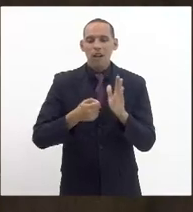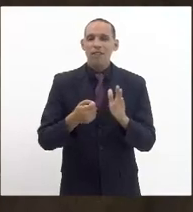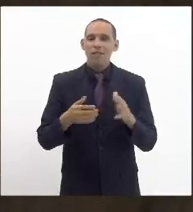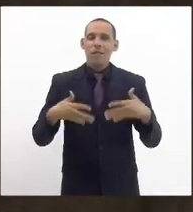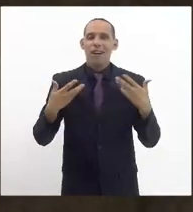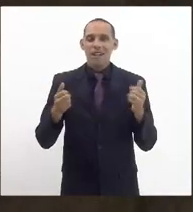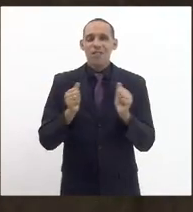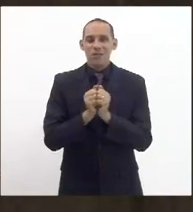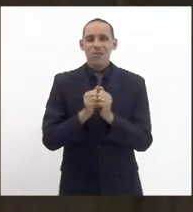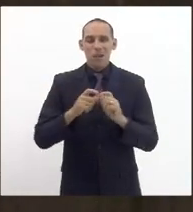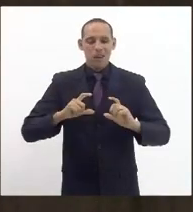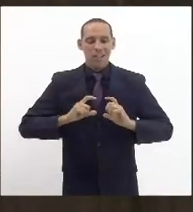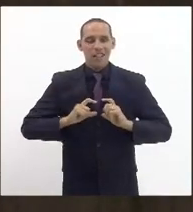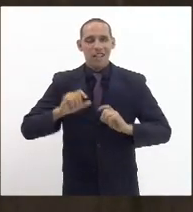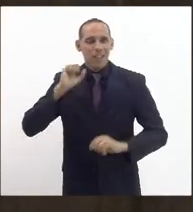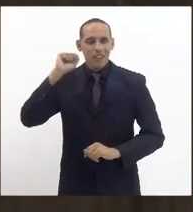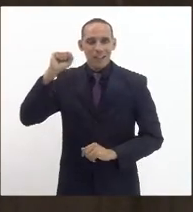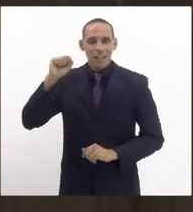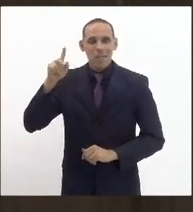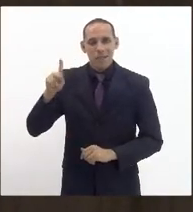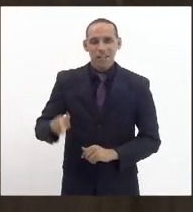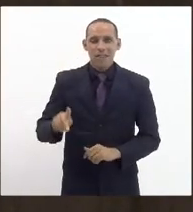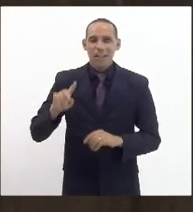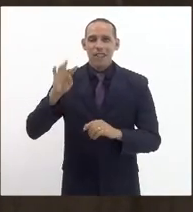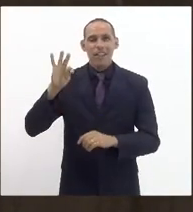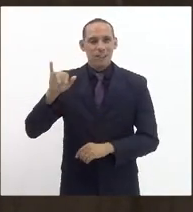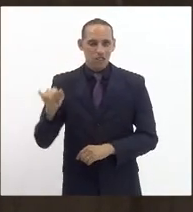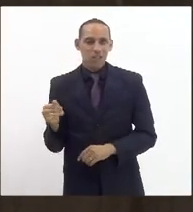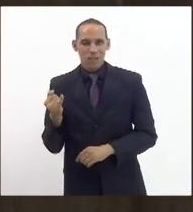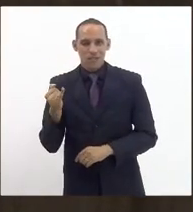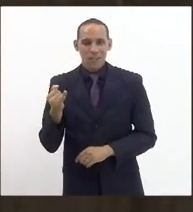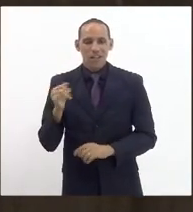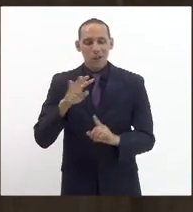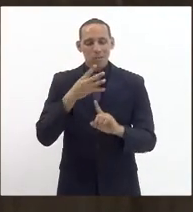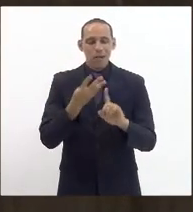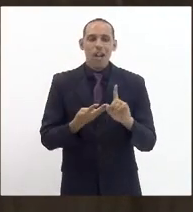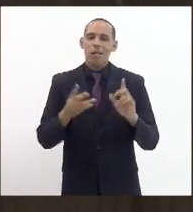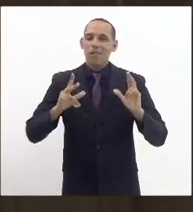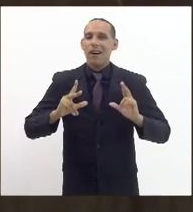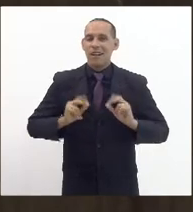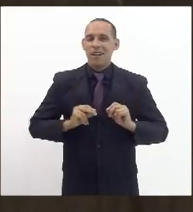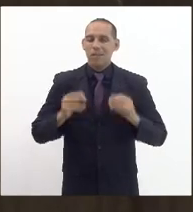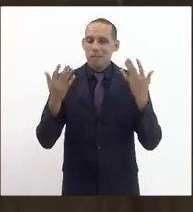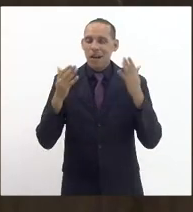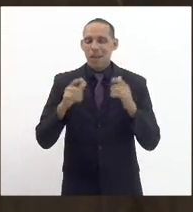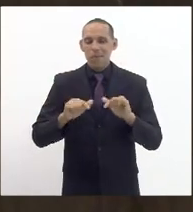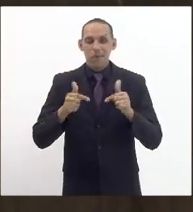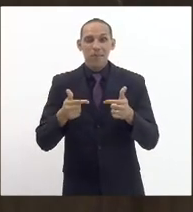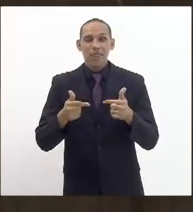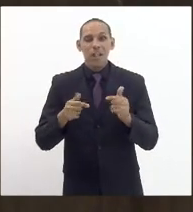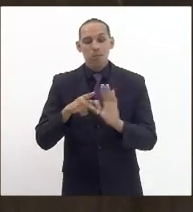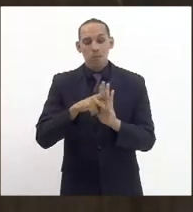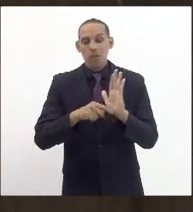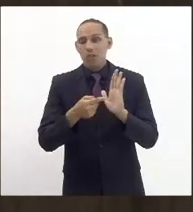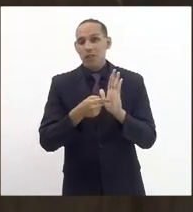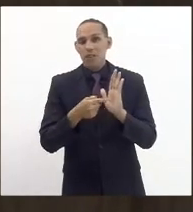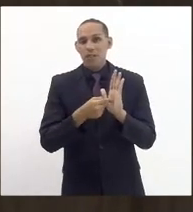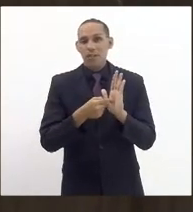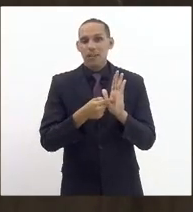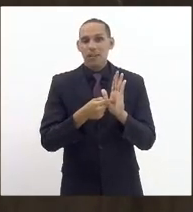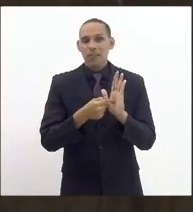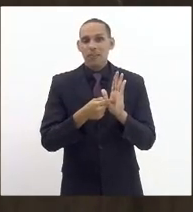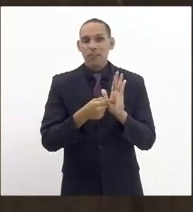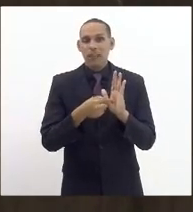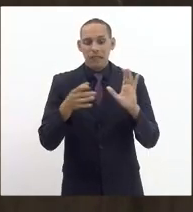alegria a medalha Tiradentes ao presidente Henrique Figueira do TJ. Okay. Homenagem muito merecida, parabéns pela iniciativa. E sobre o projeto, esse é um projeto